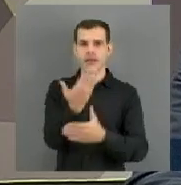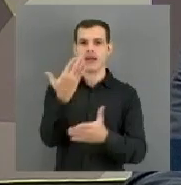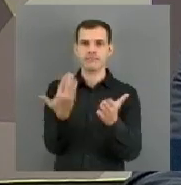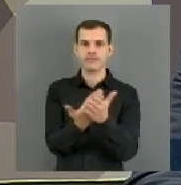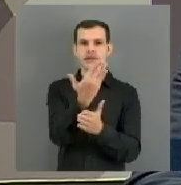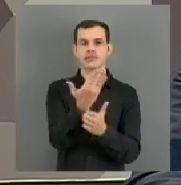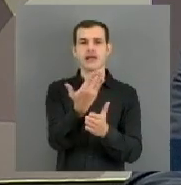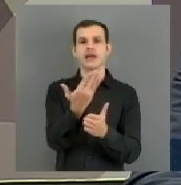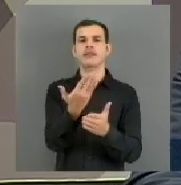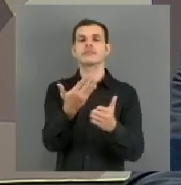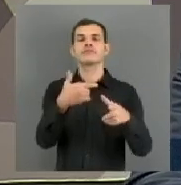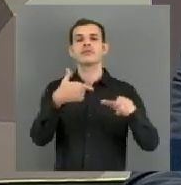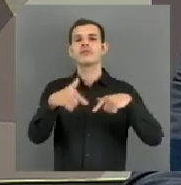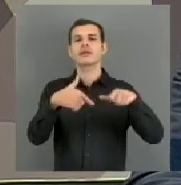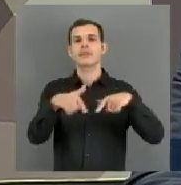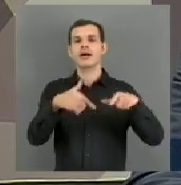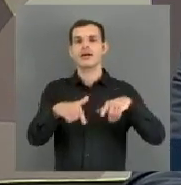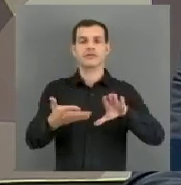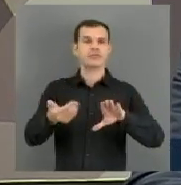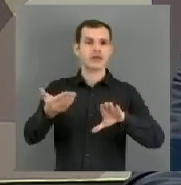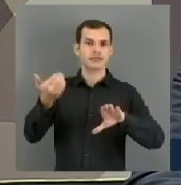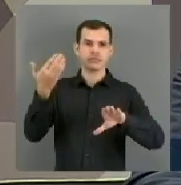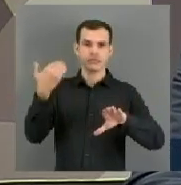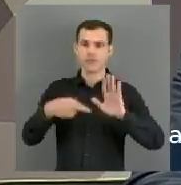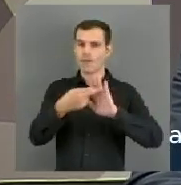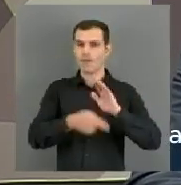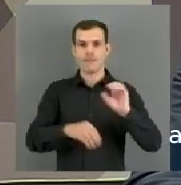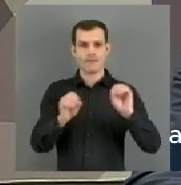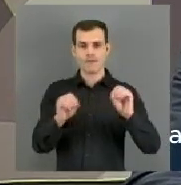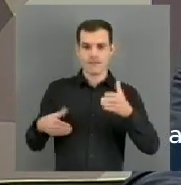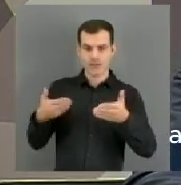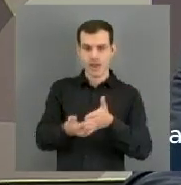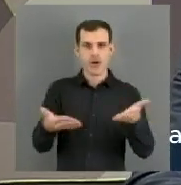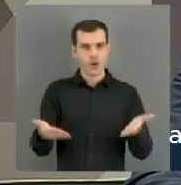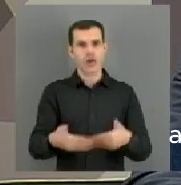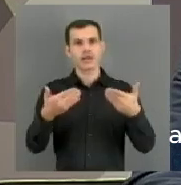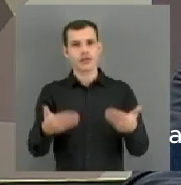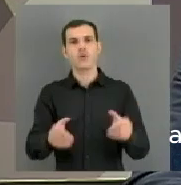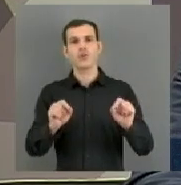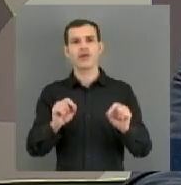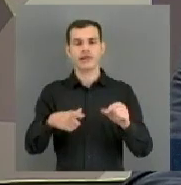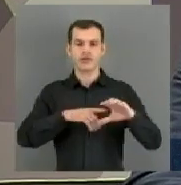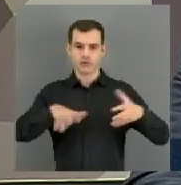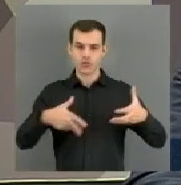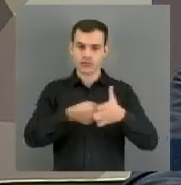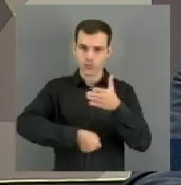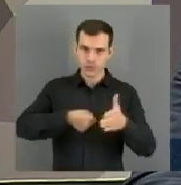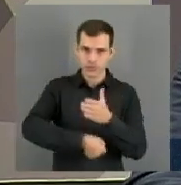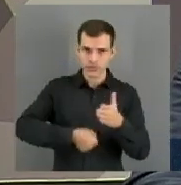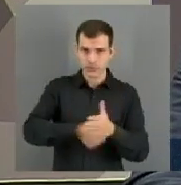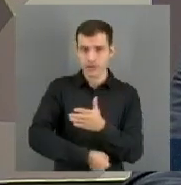desenvolvia sem regras. Grupo esse de empresas que se dedicou e dedica ao combate ao jogo ilegal e irresponsável e à manipulação